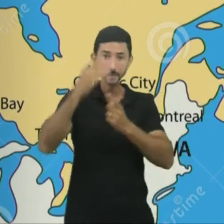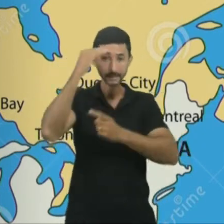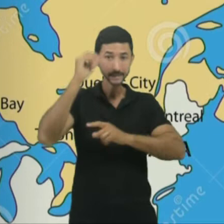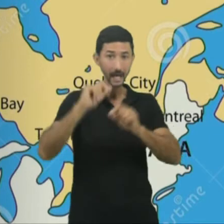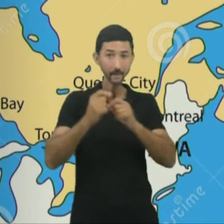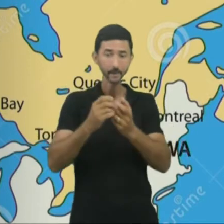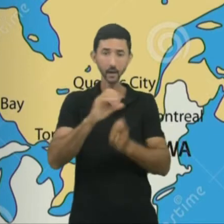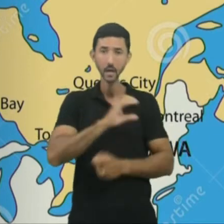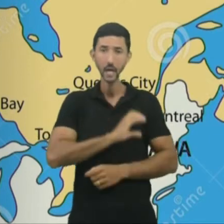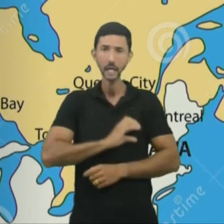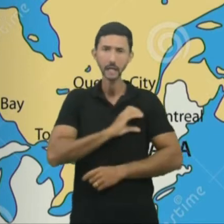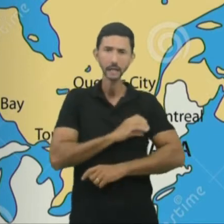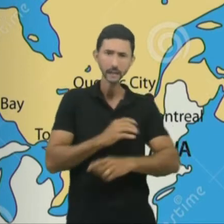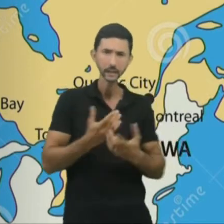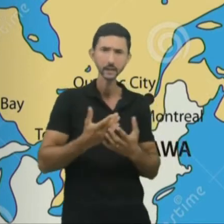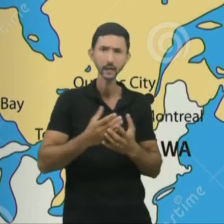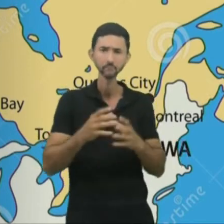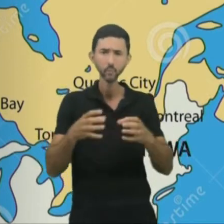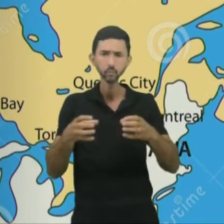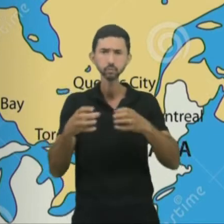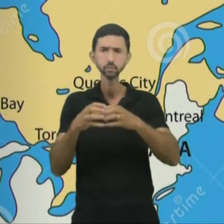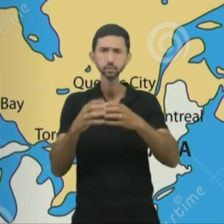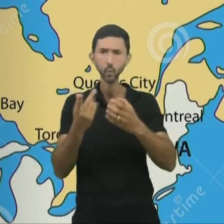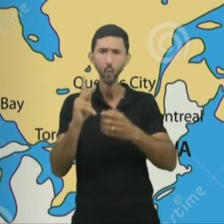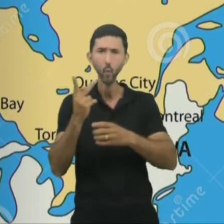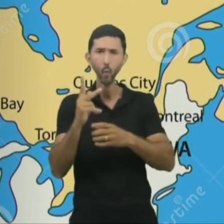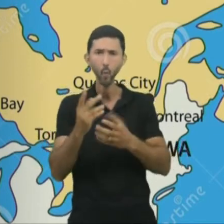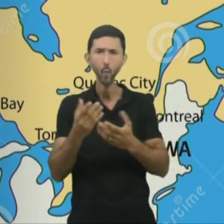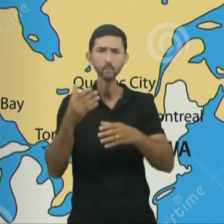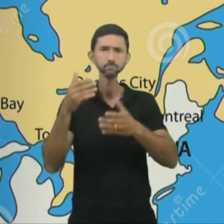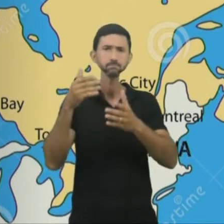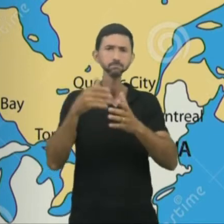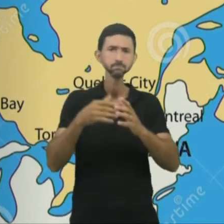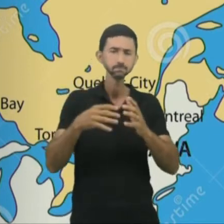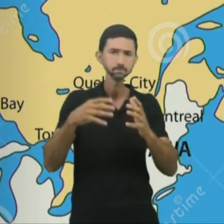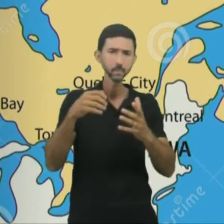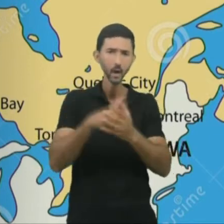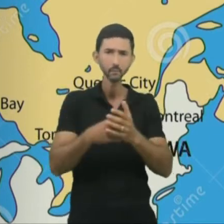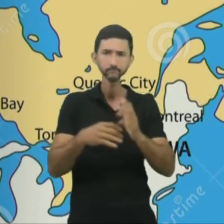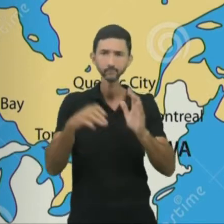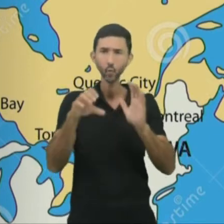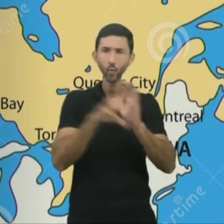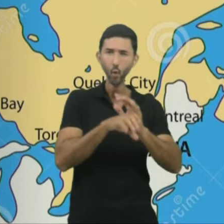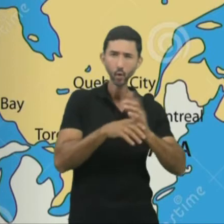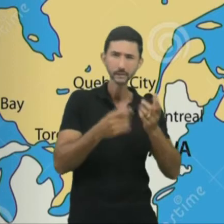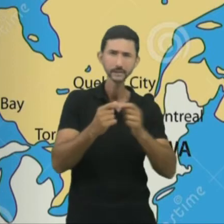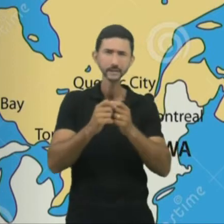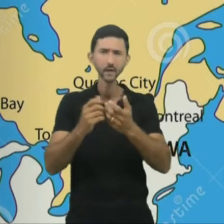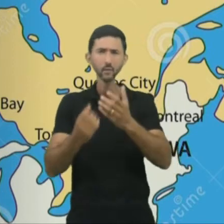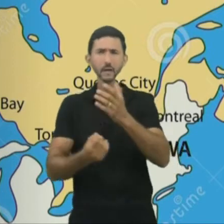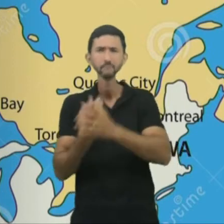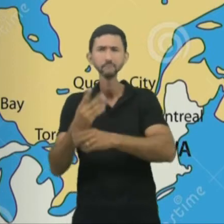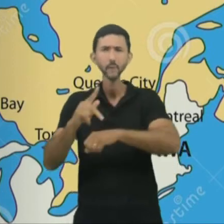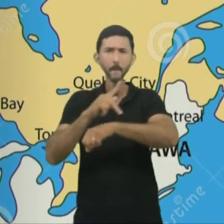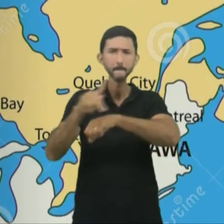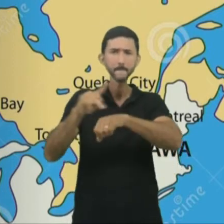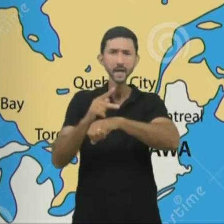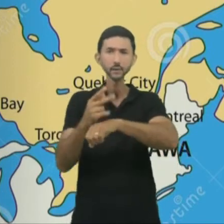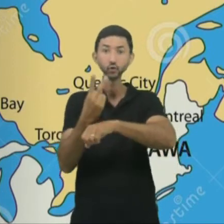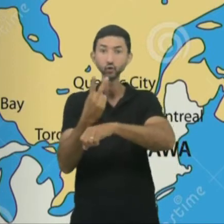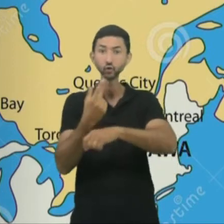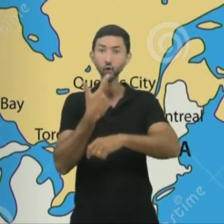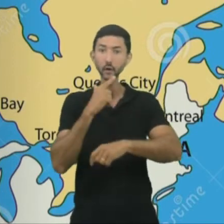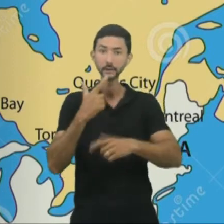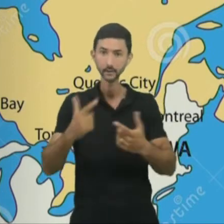que o Canadá teve uma dupla colonização e o que gerou um país bilíngue.